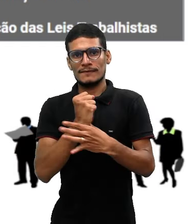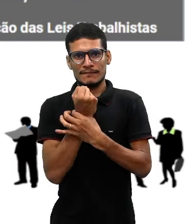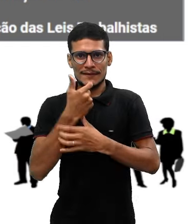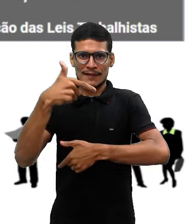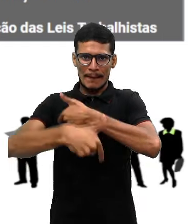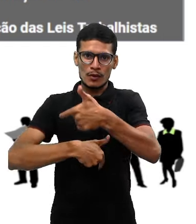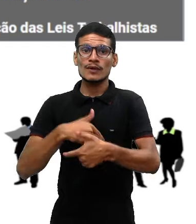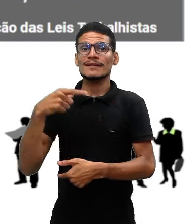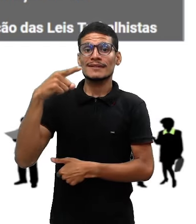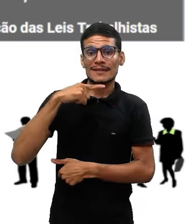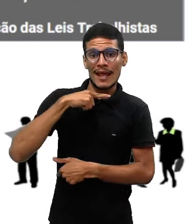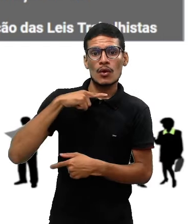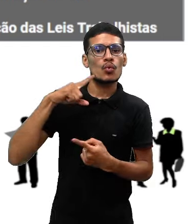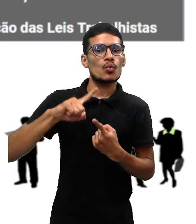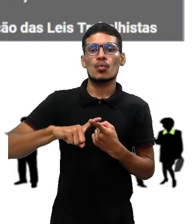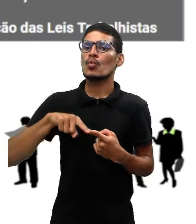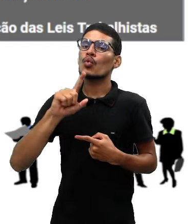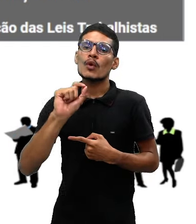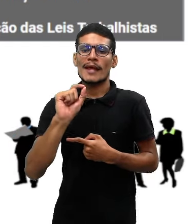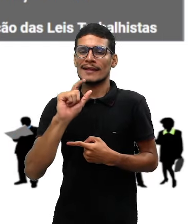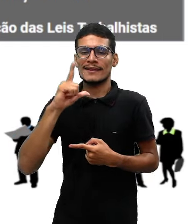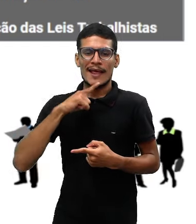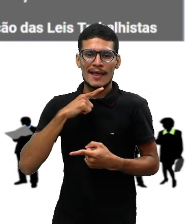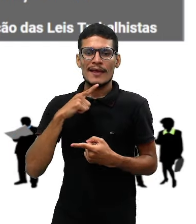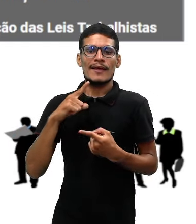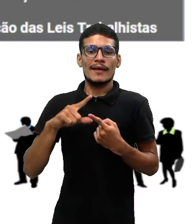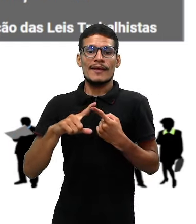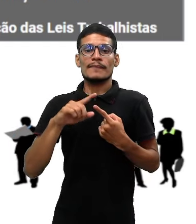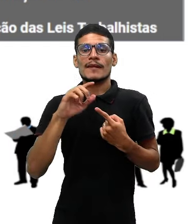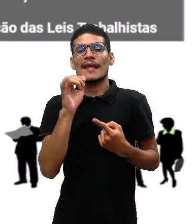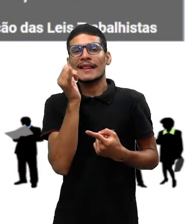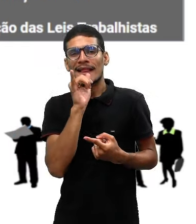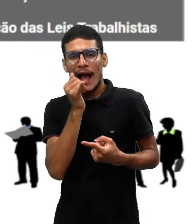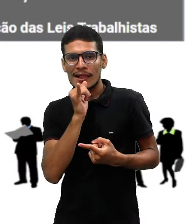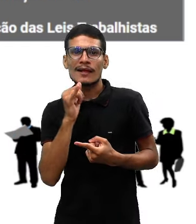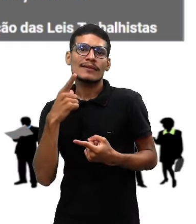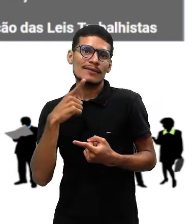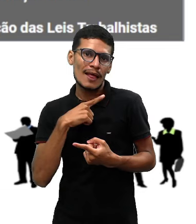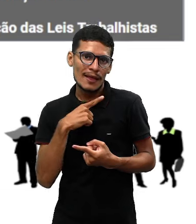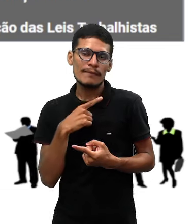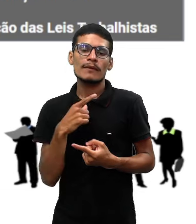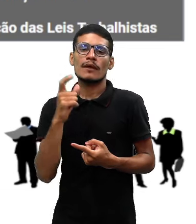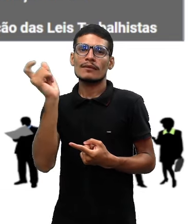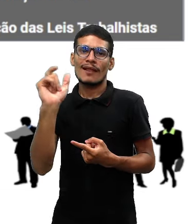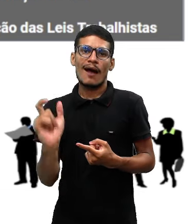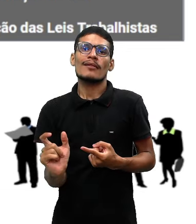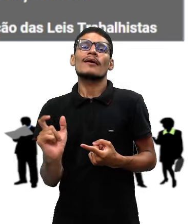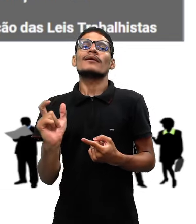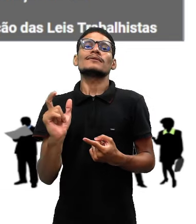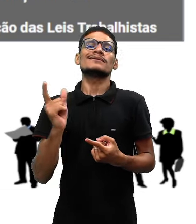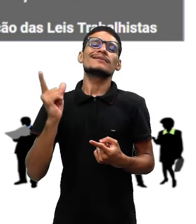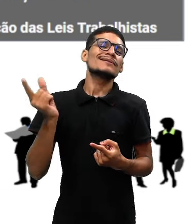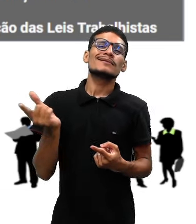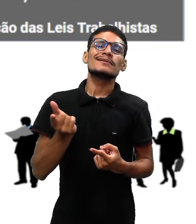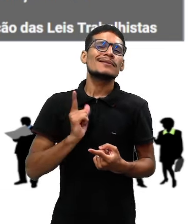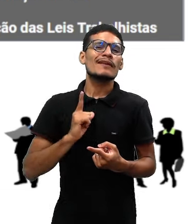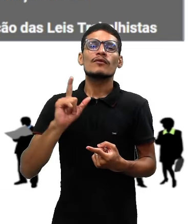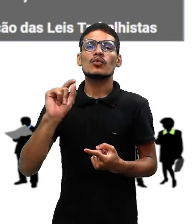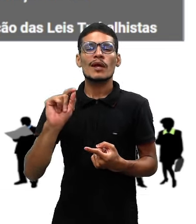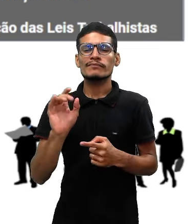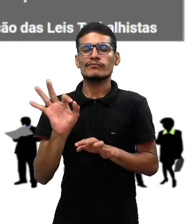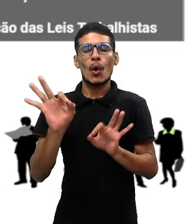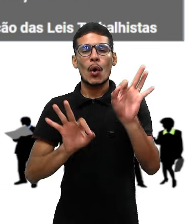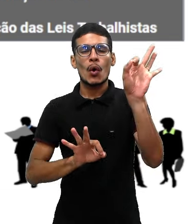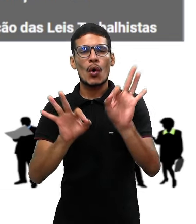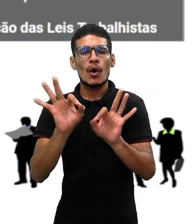nós temos o pontapé inicial, digamos assim, na Itália, tá? Aonde houve uma confecção, digamos